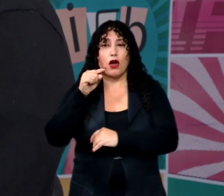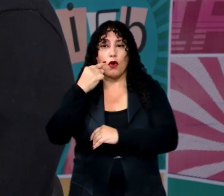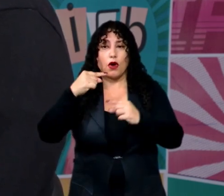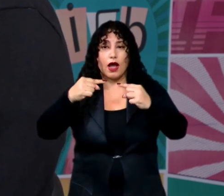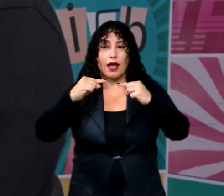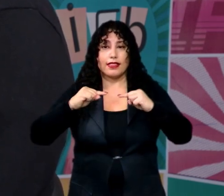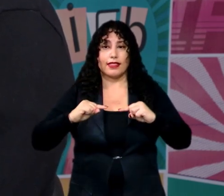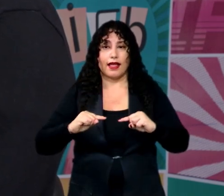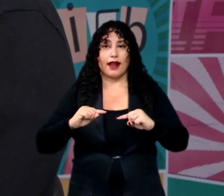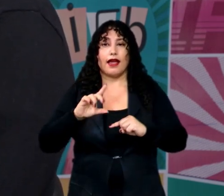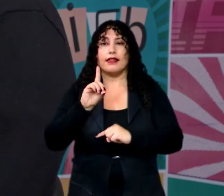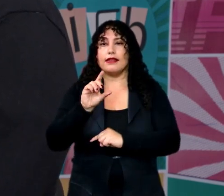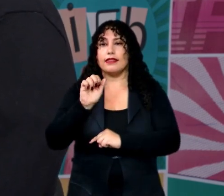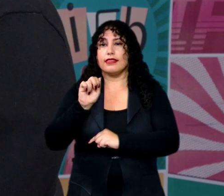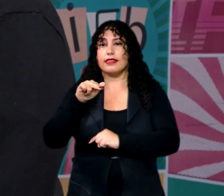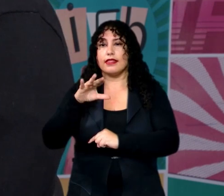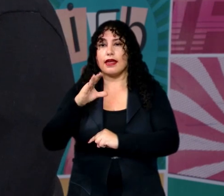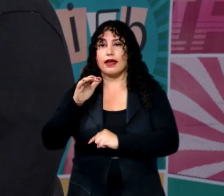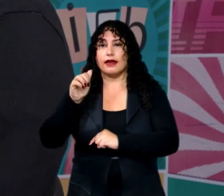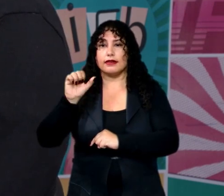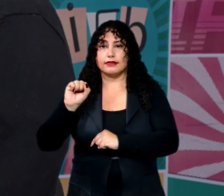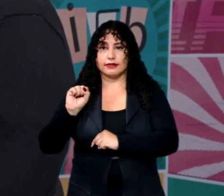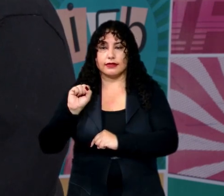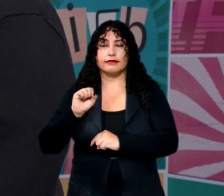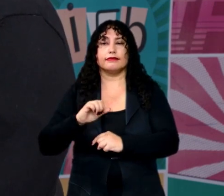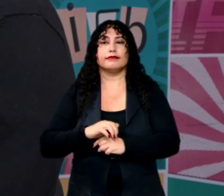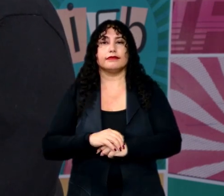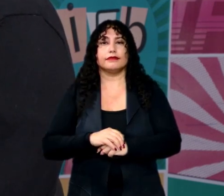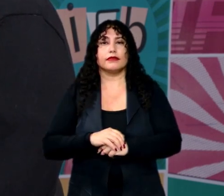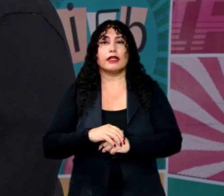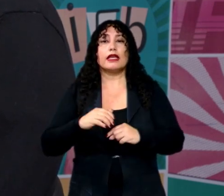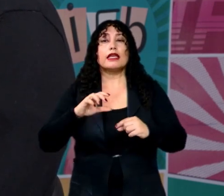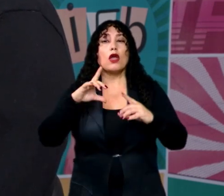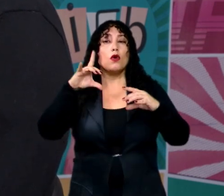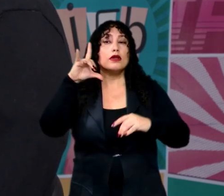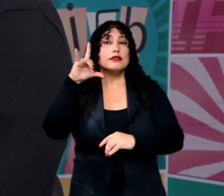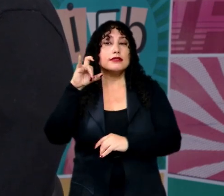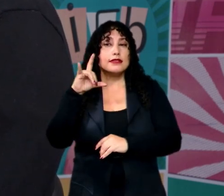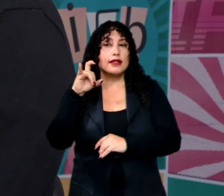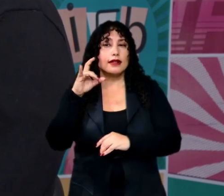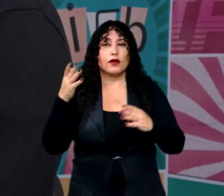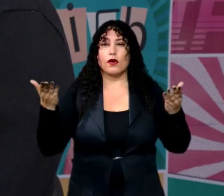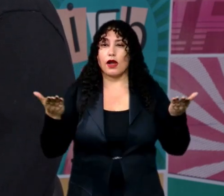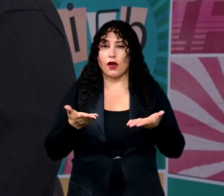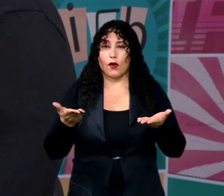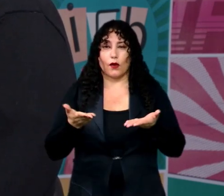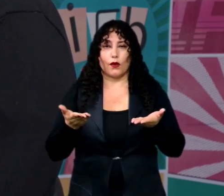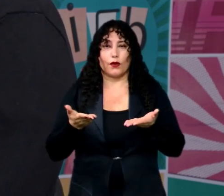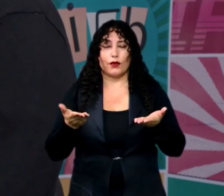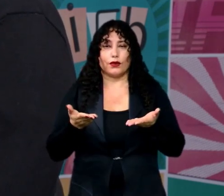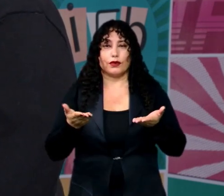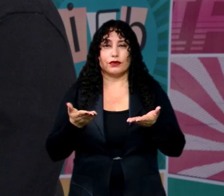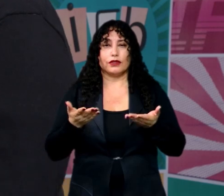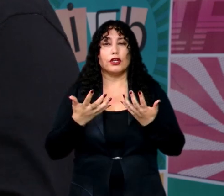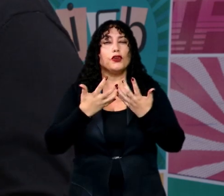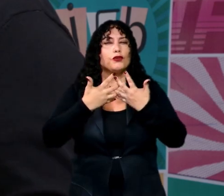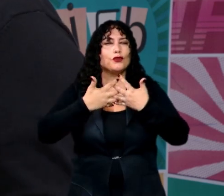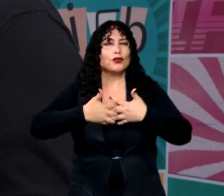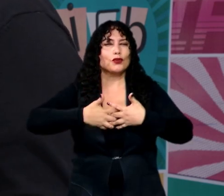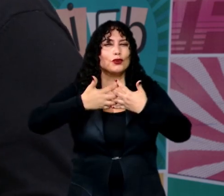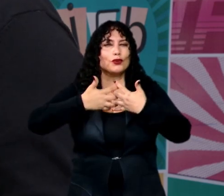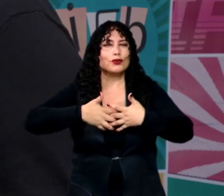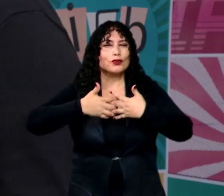_dança, né? Uhum. @iFestival _dança, que é o Instagram atual e